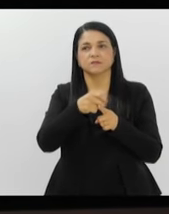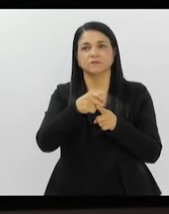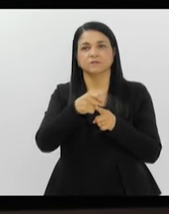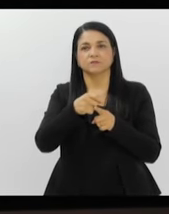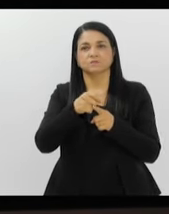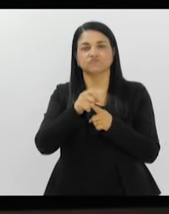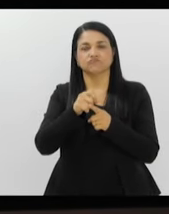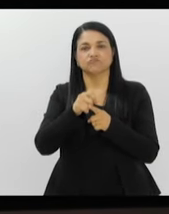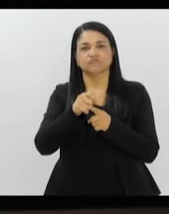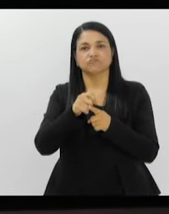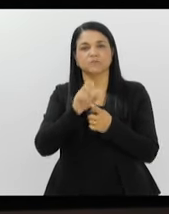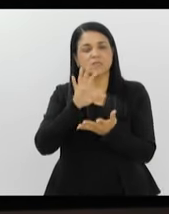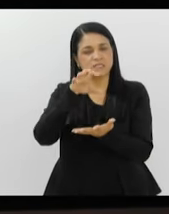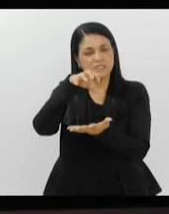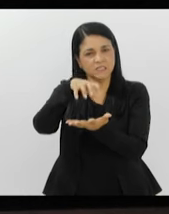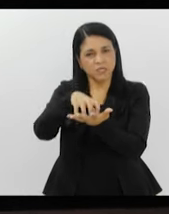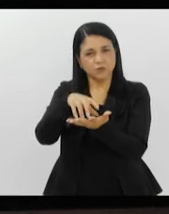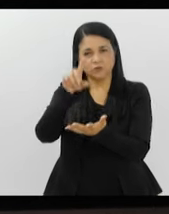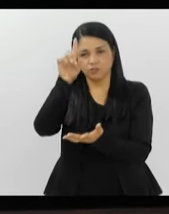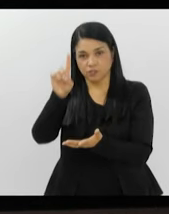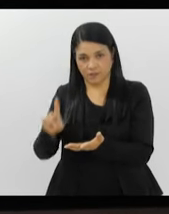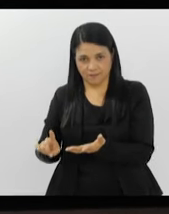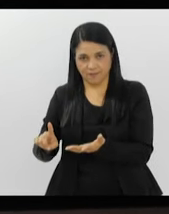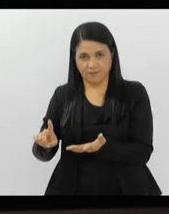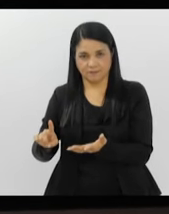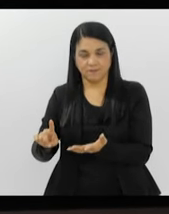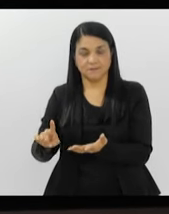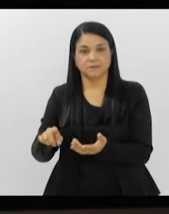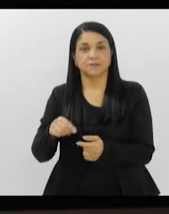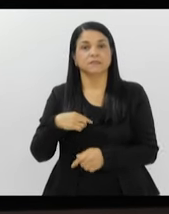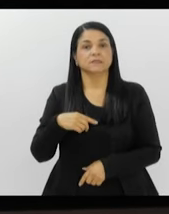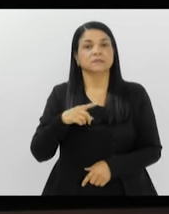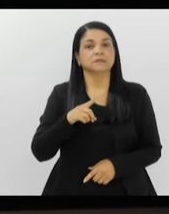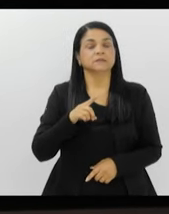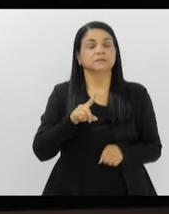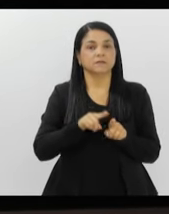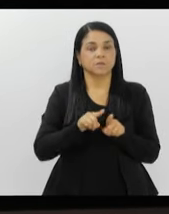do centro direita da direita Isso